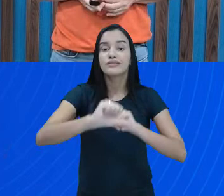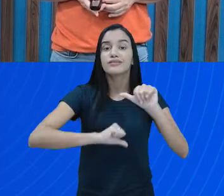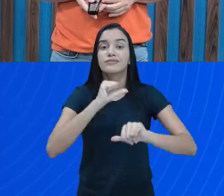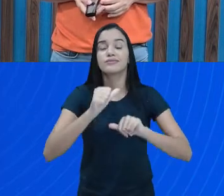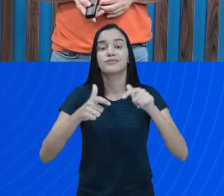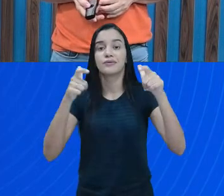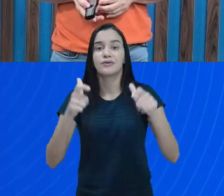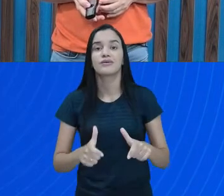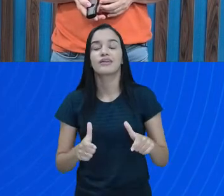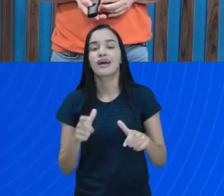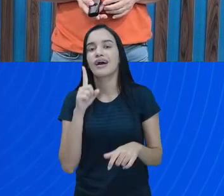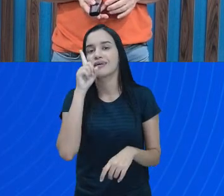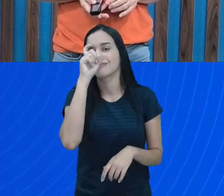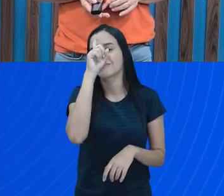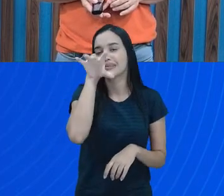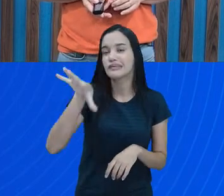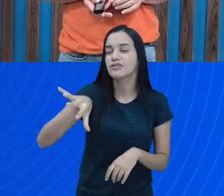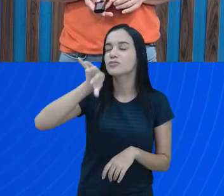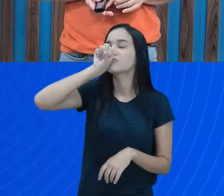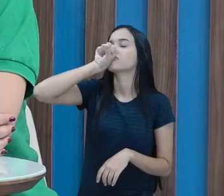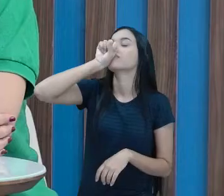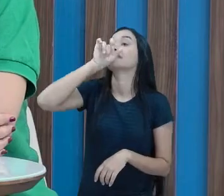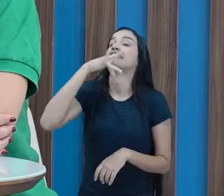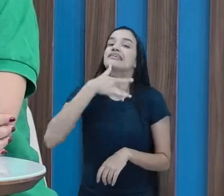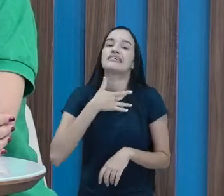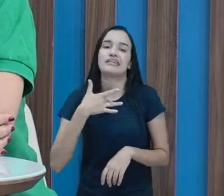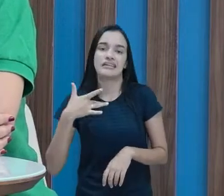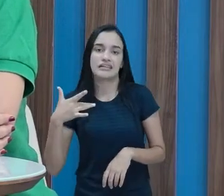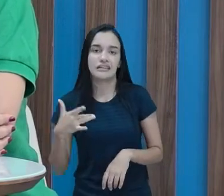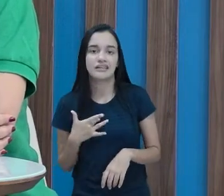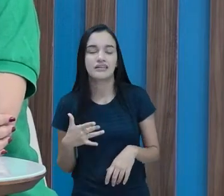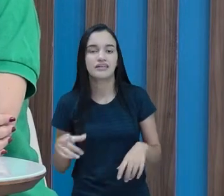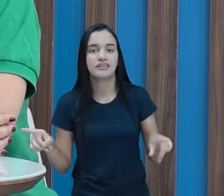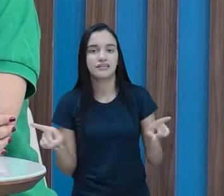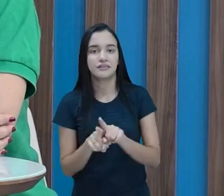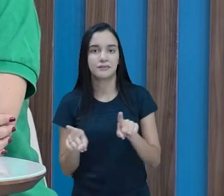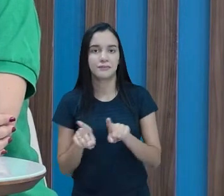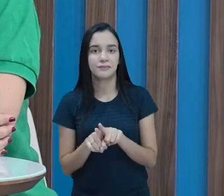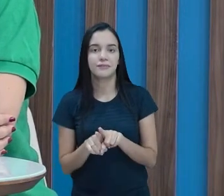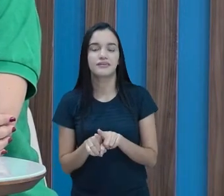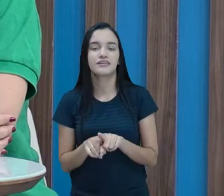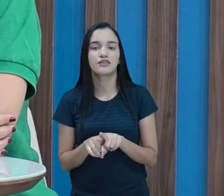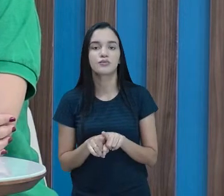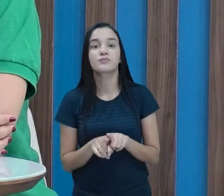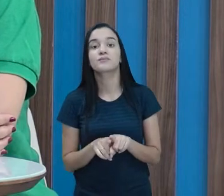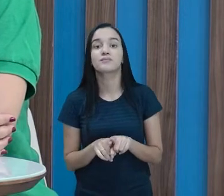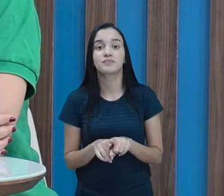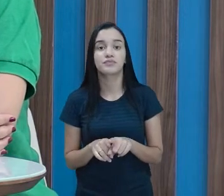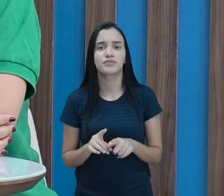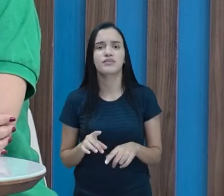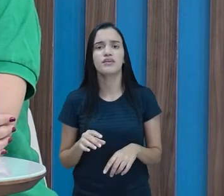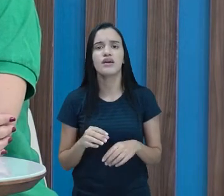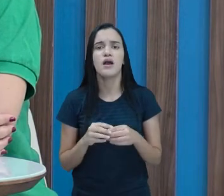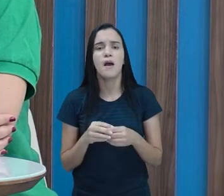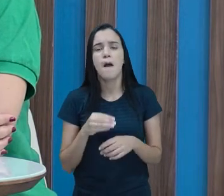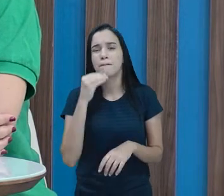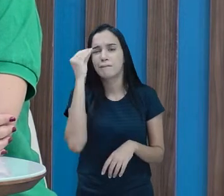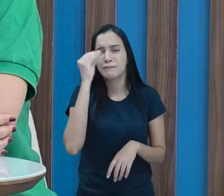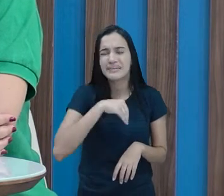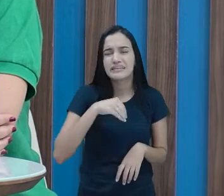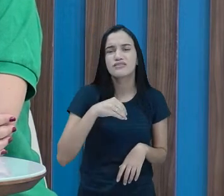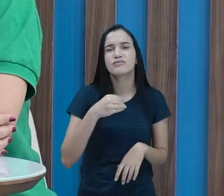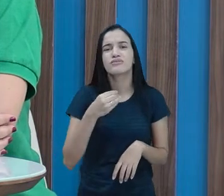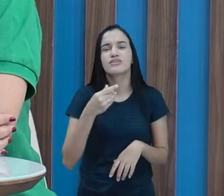difícil de respirar. E atrapalhando nossa saúde, né? Inclusive, Exatamente. Essa poluição todinha aí prejudica, principalmente quem